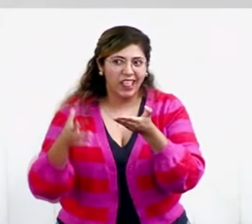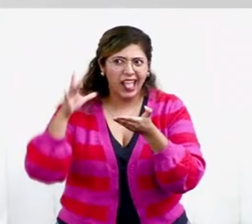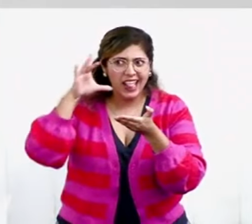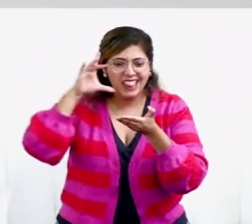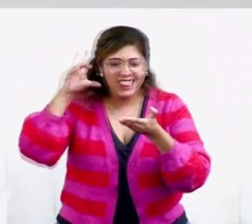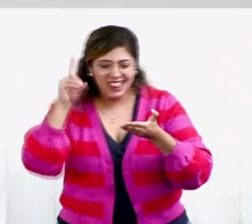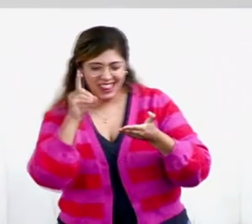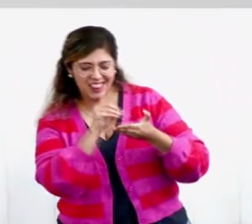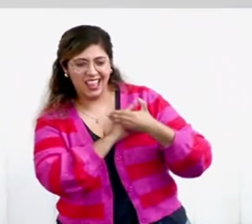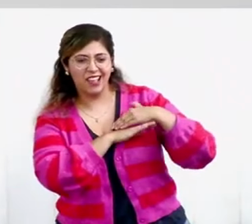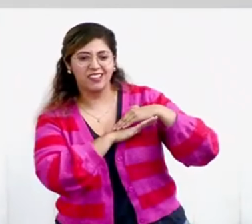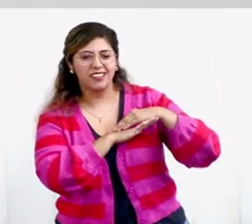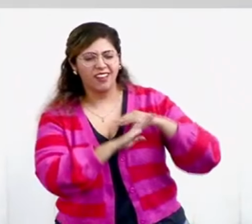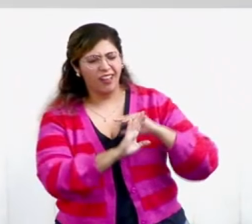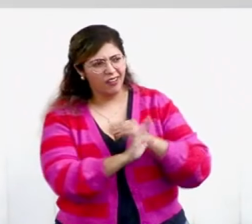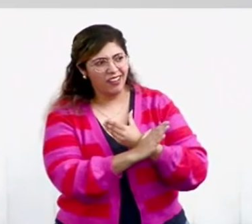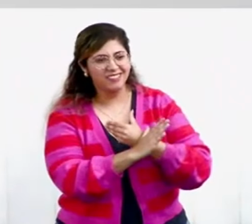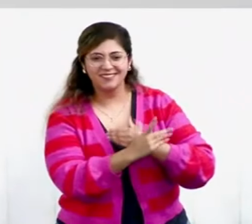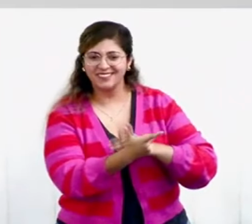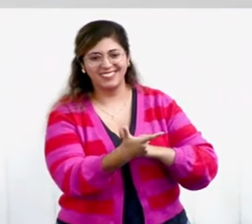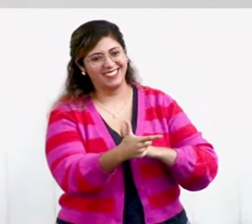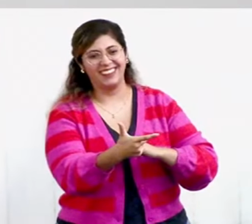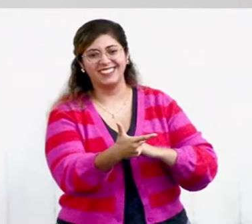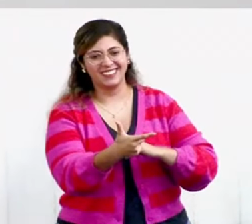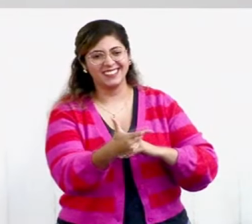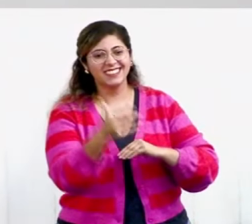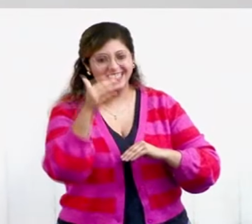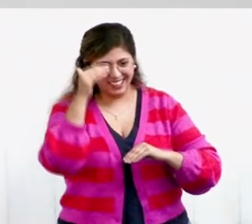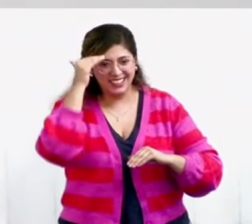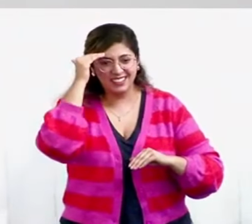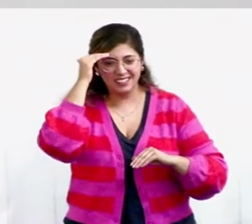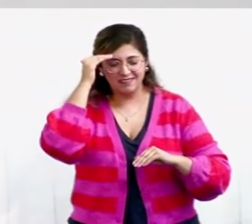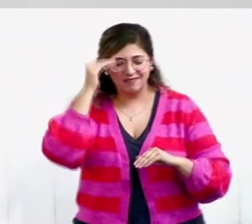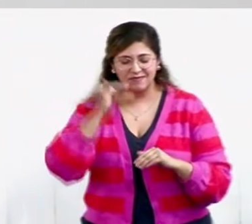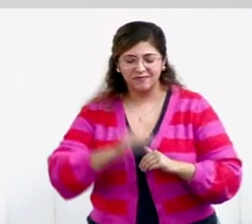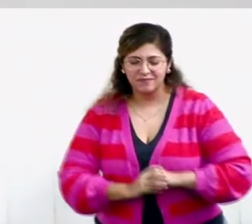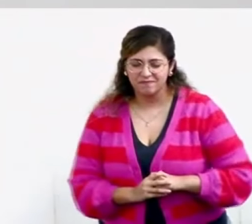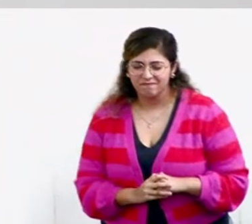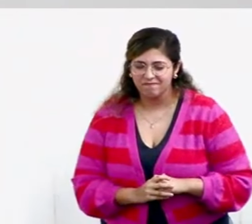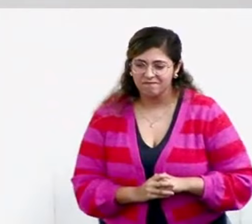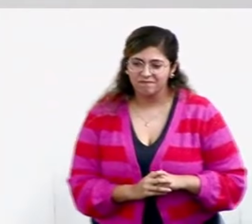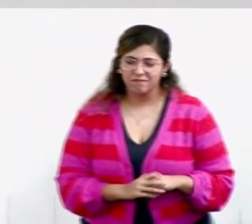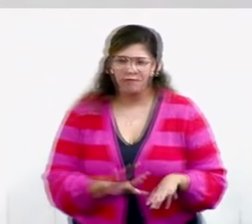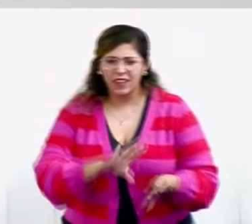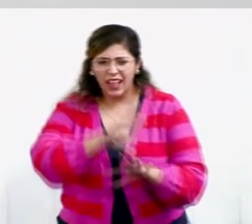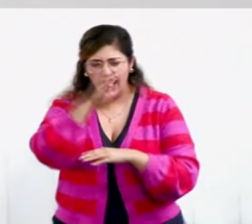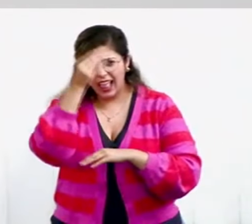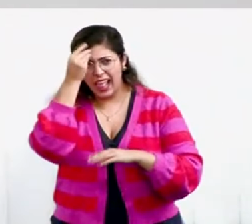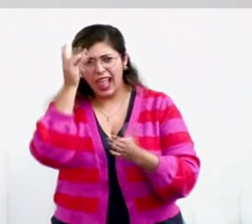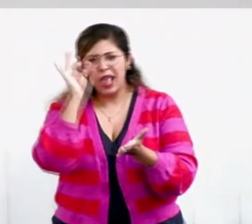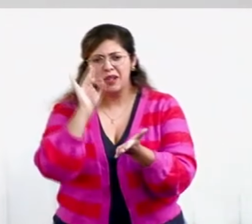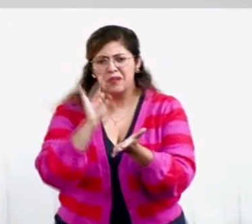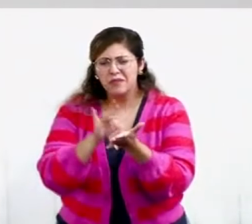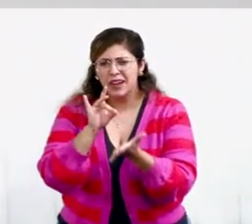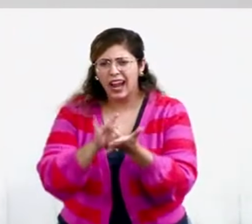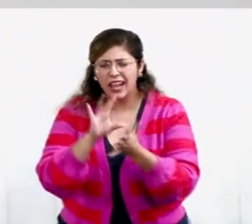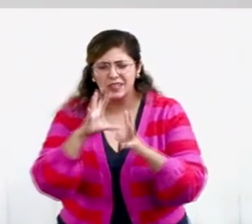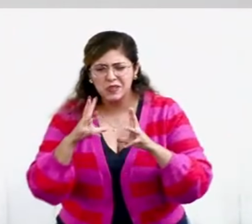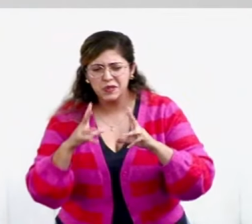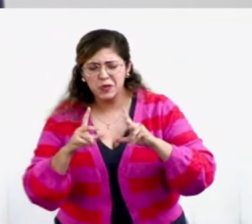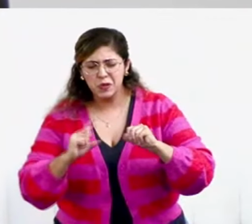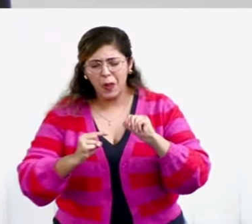há verdade. E o fato de não haver uma verdade absoluta que revela